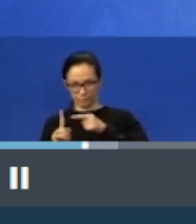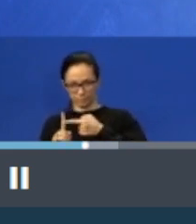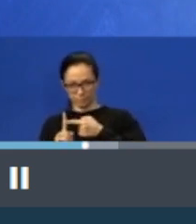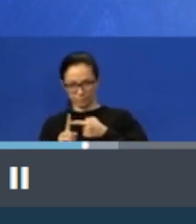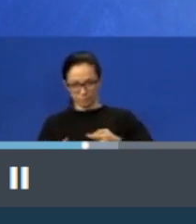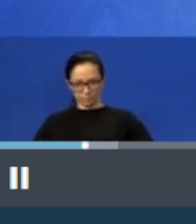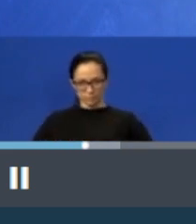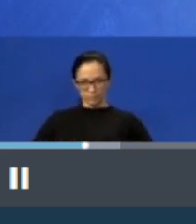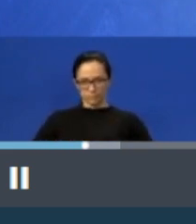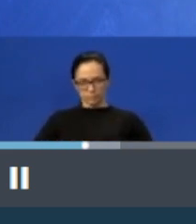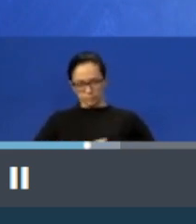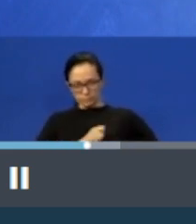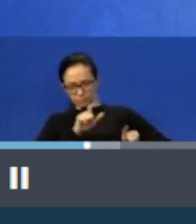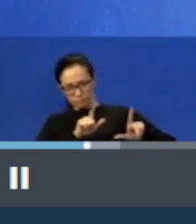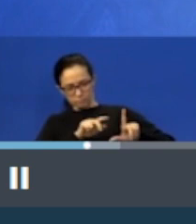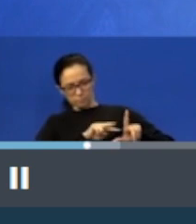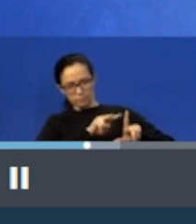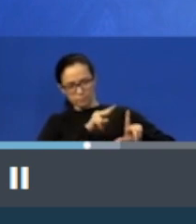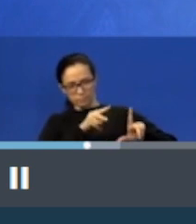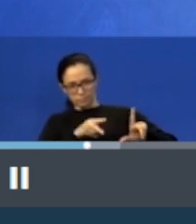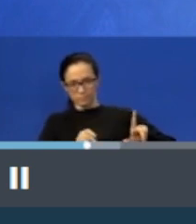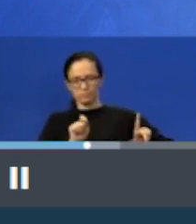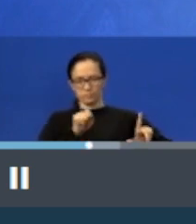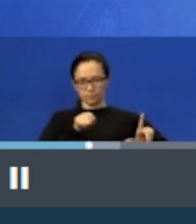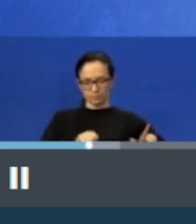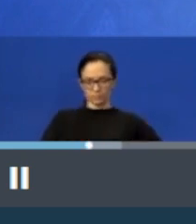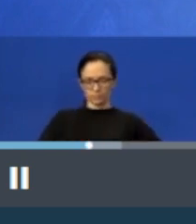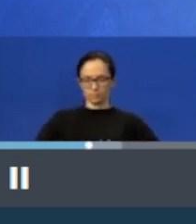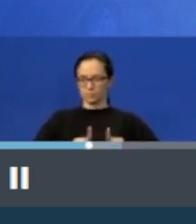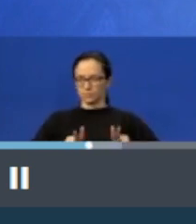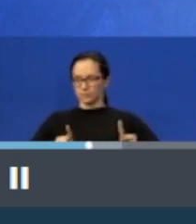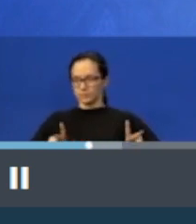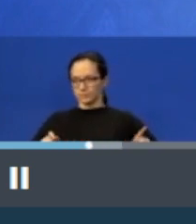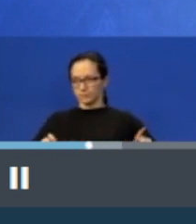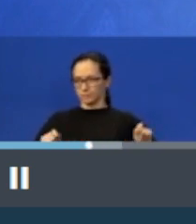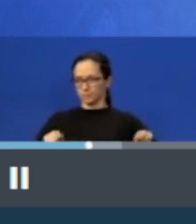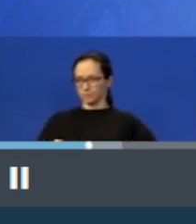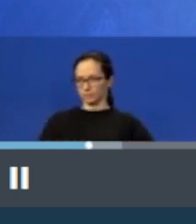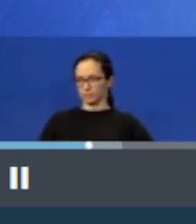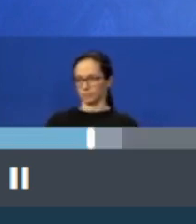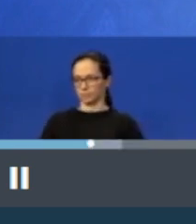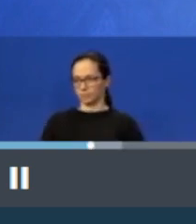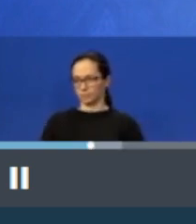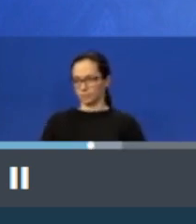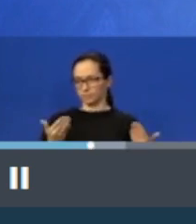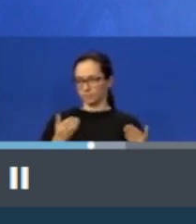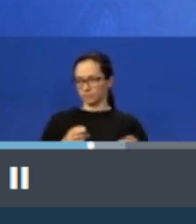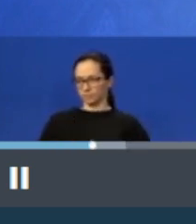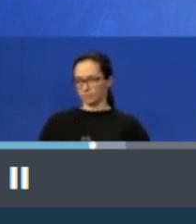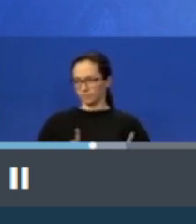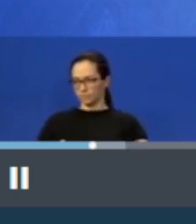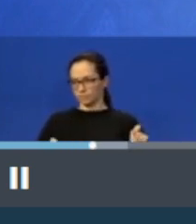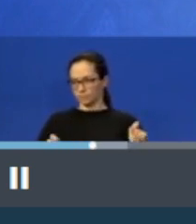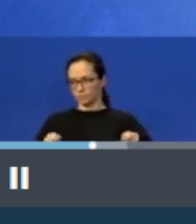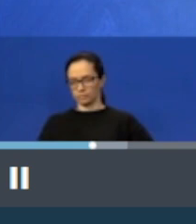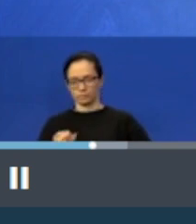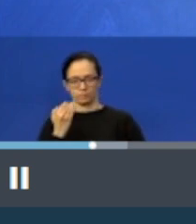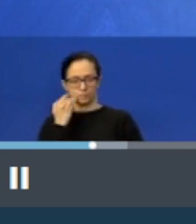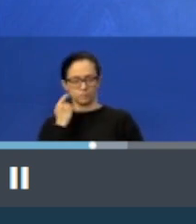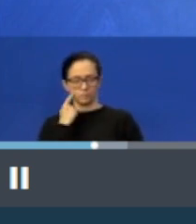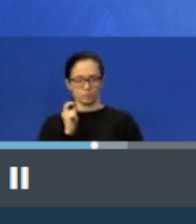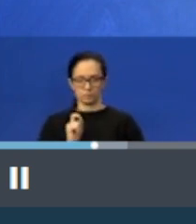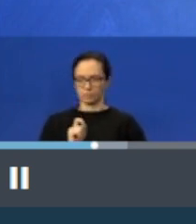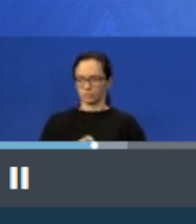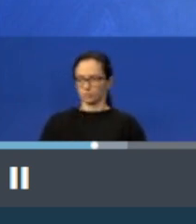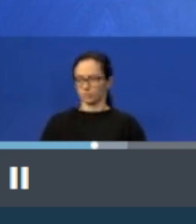tomografia computadorizada, a ressonância nuclear magnética, e o que difere entre elas, além do raio-x, que